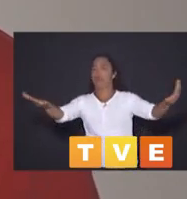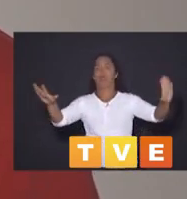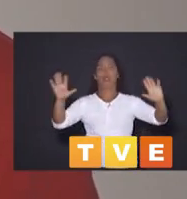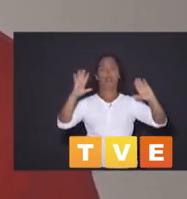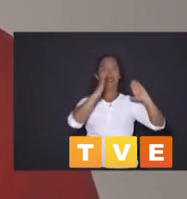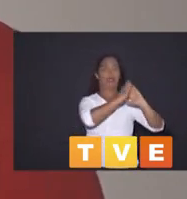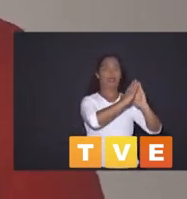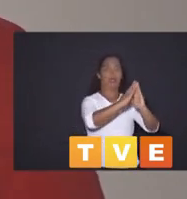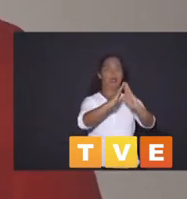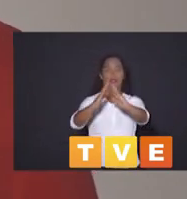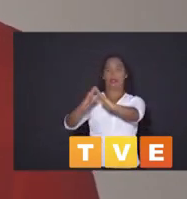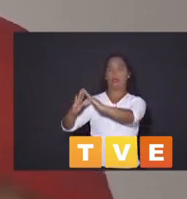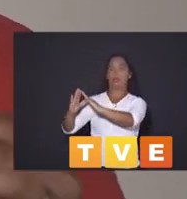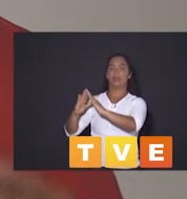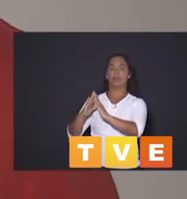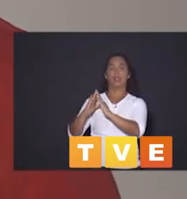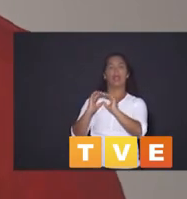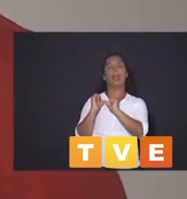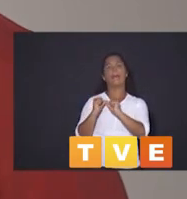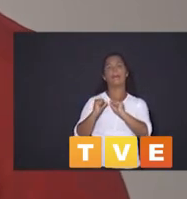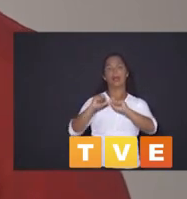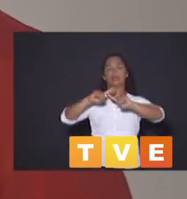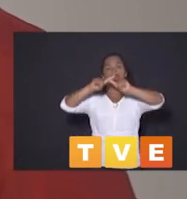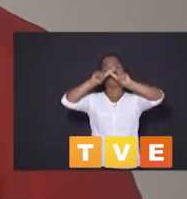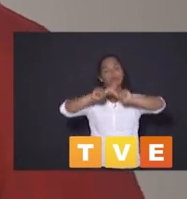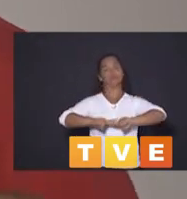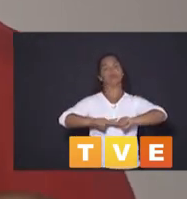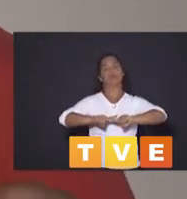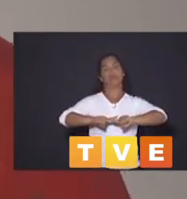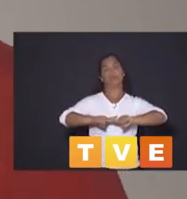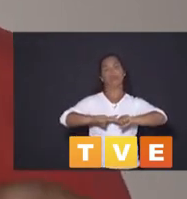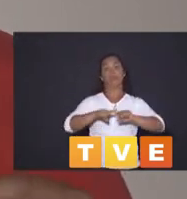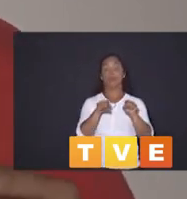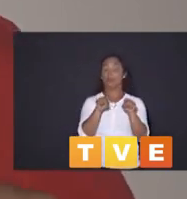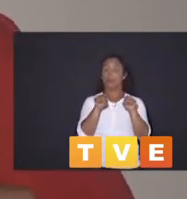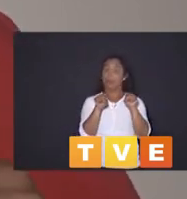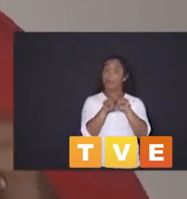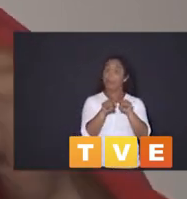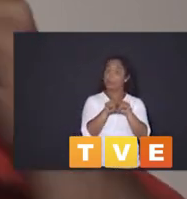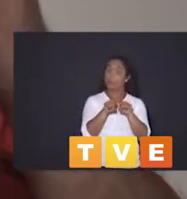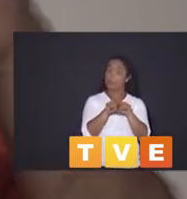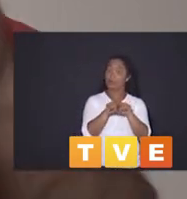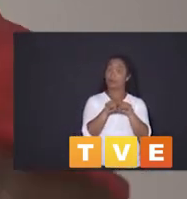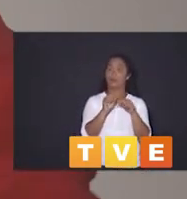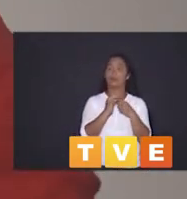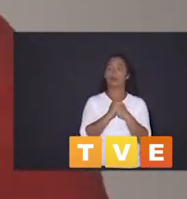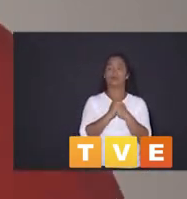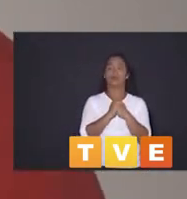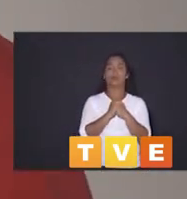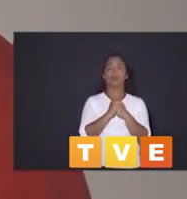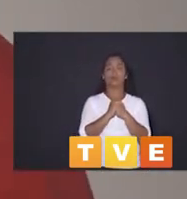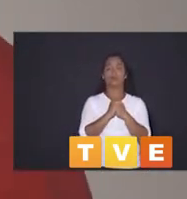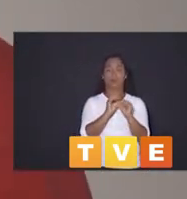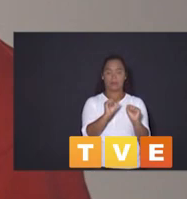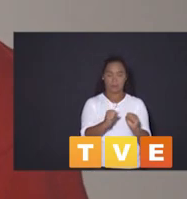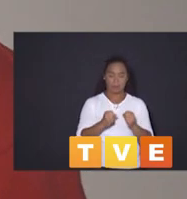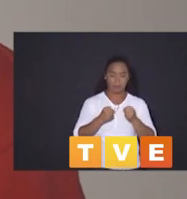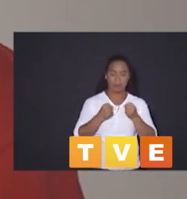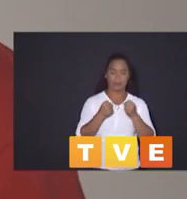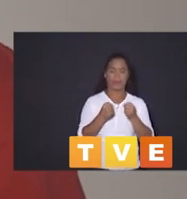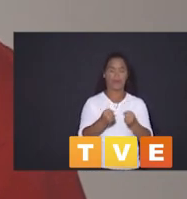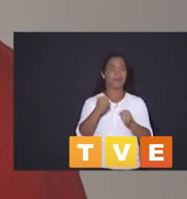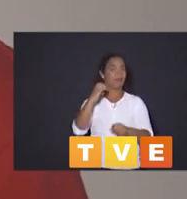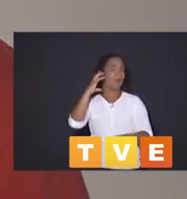e que pudesse fazer contraponto e ao mesmo tempo fortalecer as